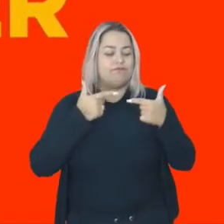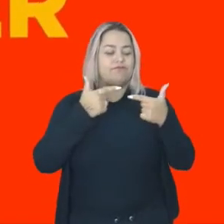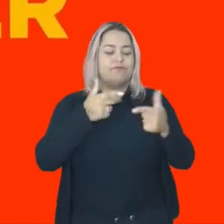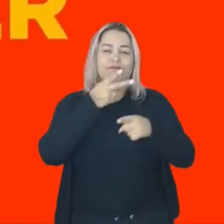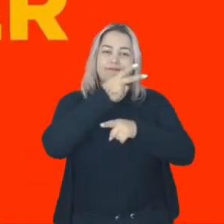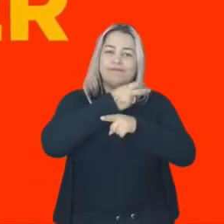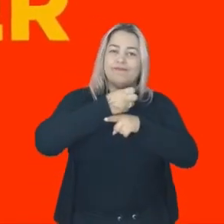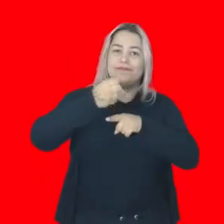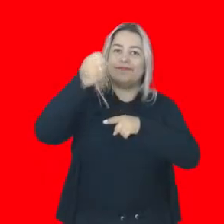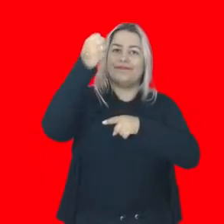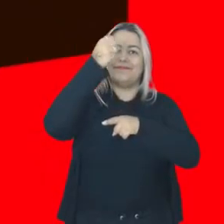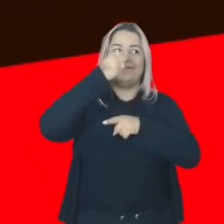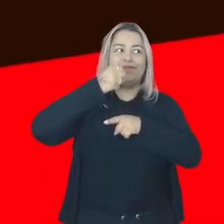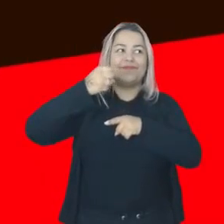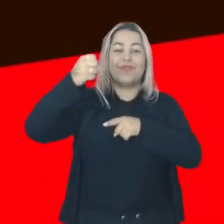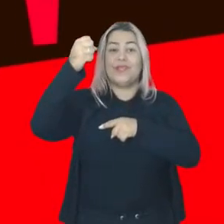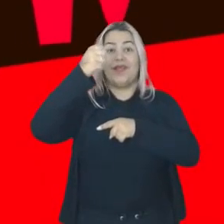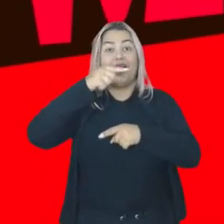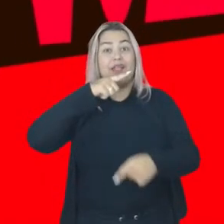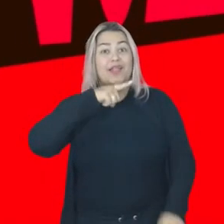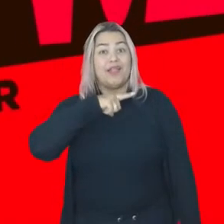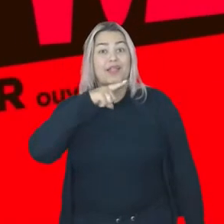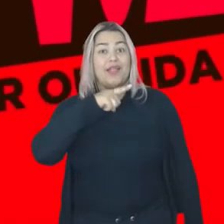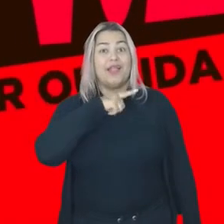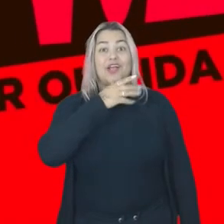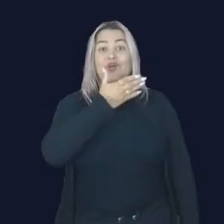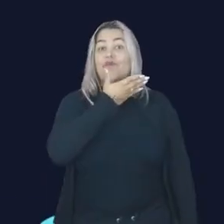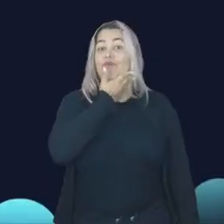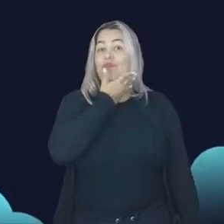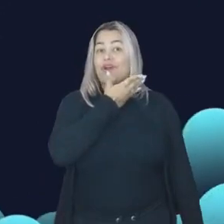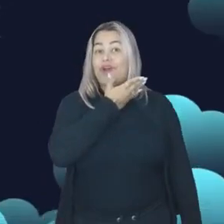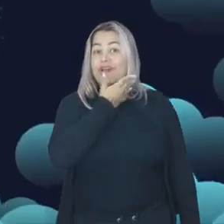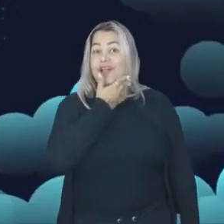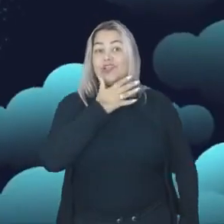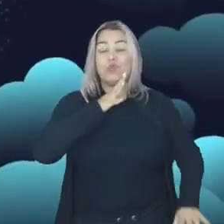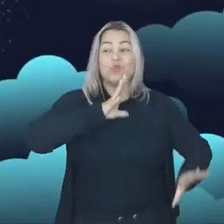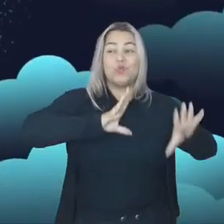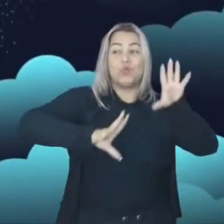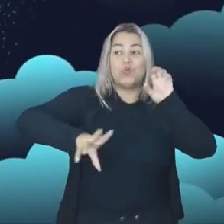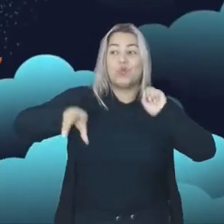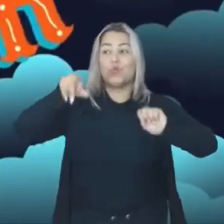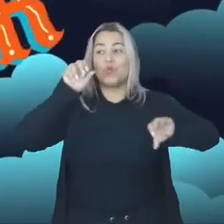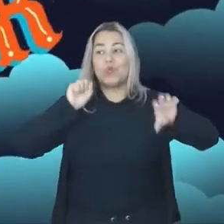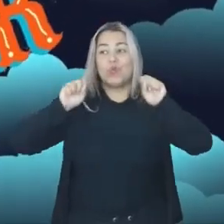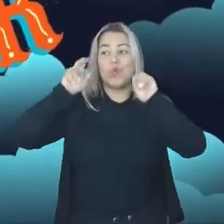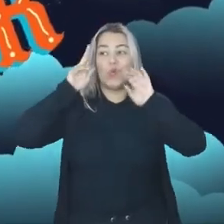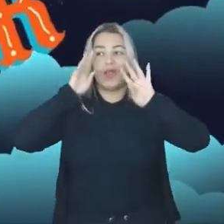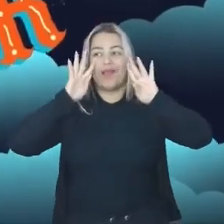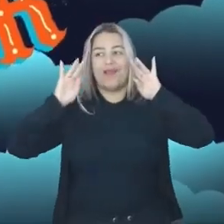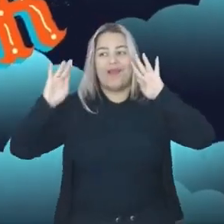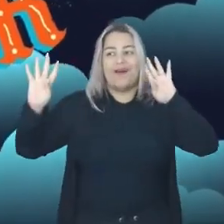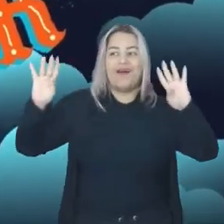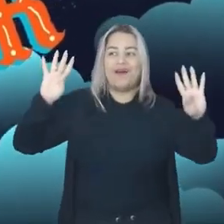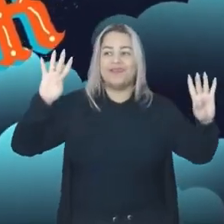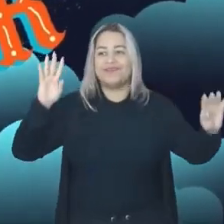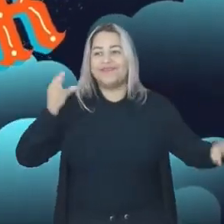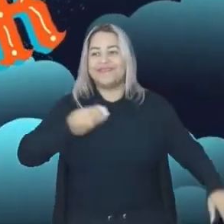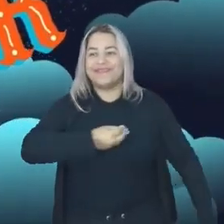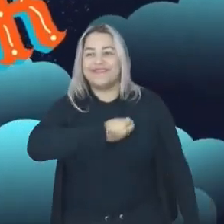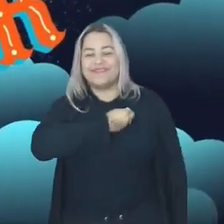batalhando pra vencer. Tenho voz pra ser ouvida, tenho sonhos pra